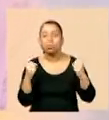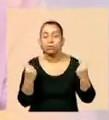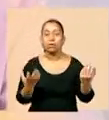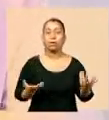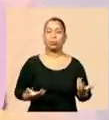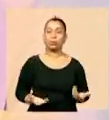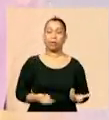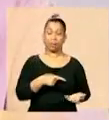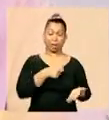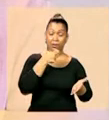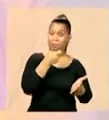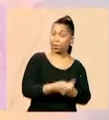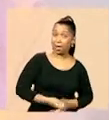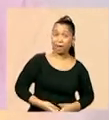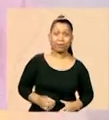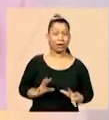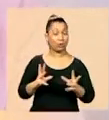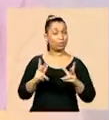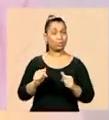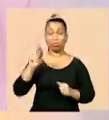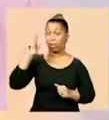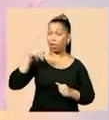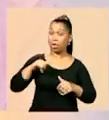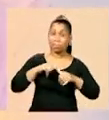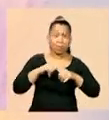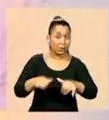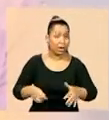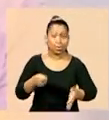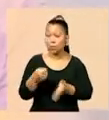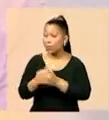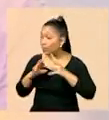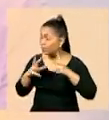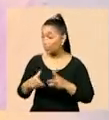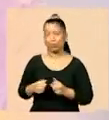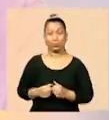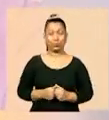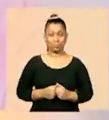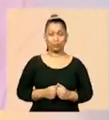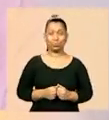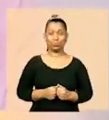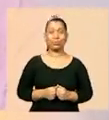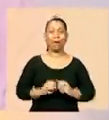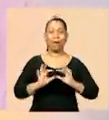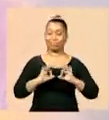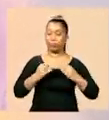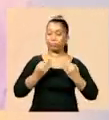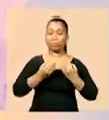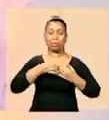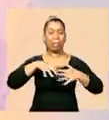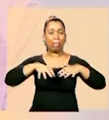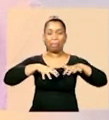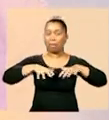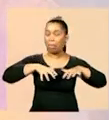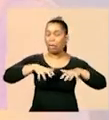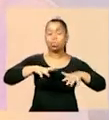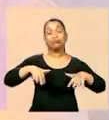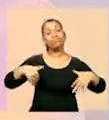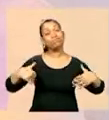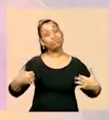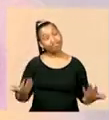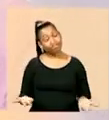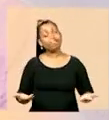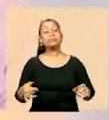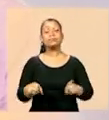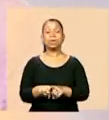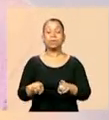fisioterapia. Era ela que pagava, ela era que fazia a compra, era ela que resolvia tudo. Desestrutura toda uma família e,